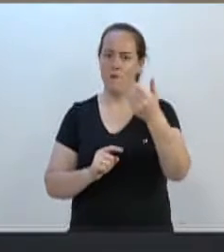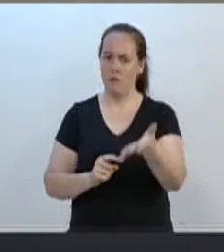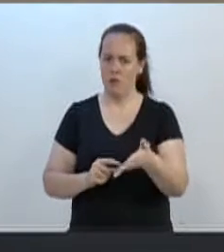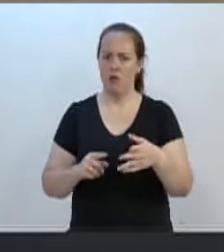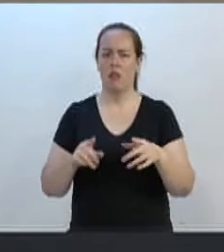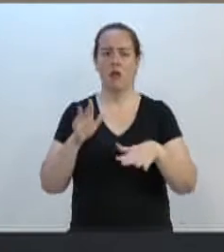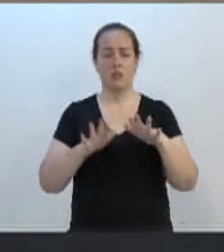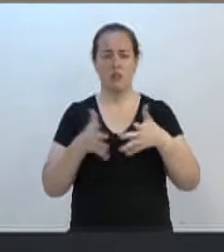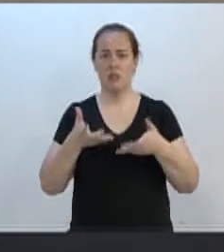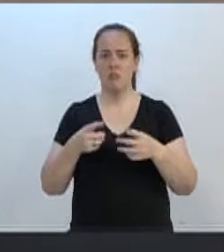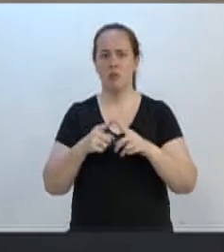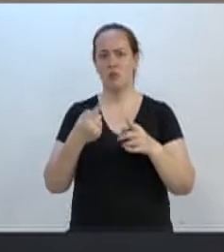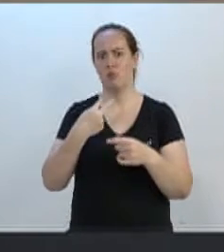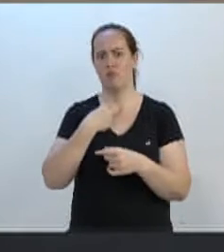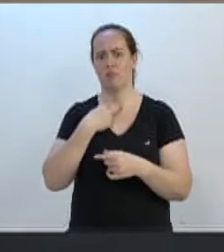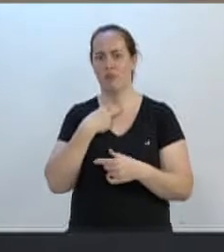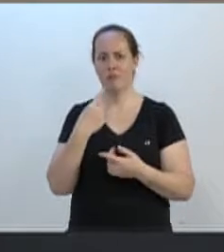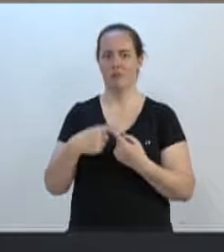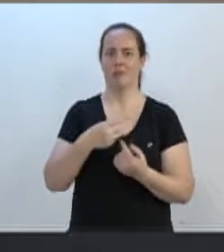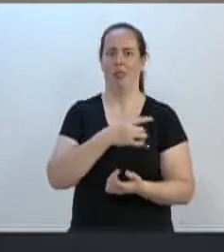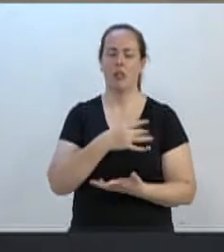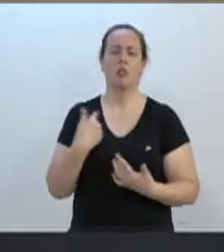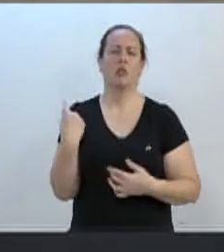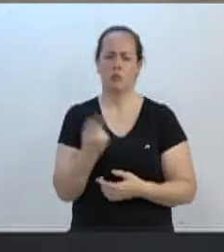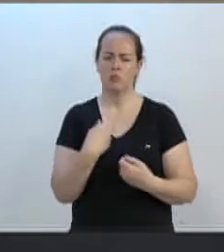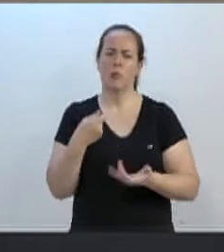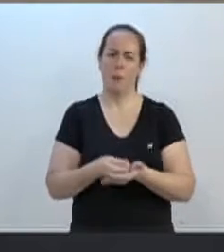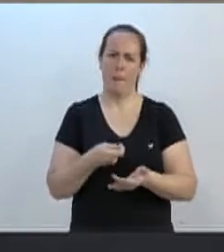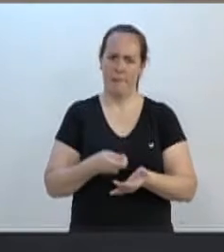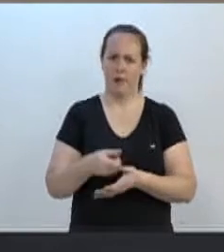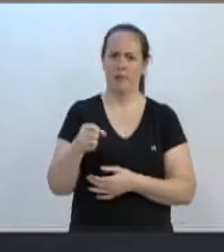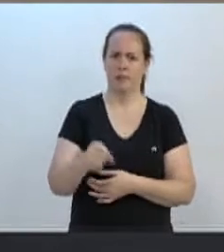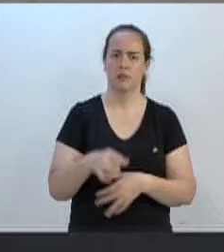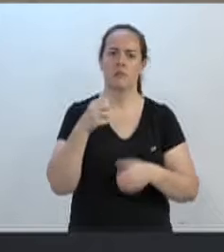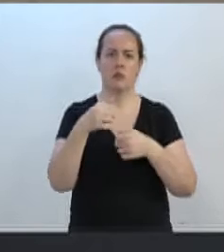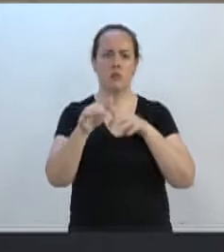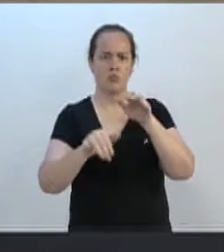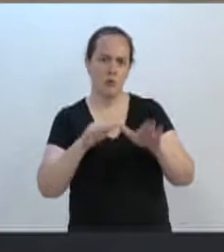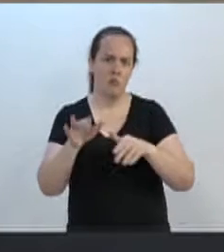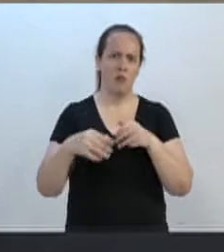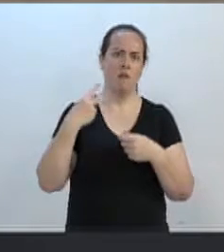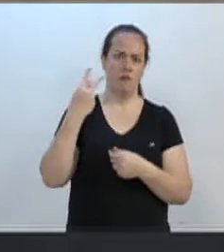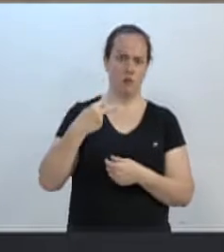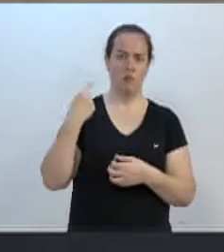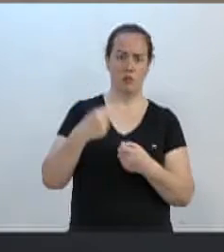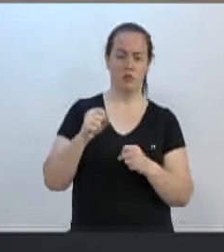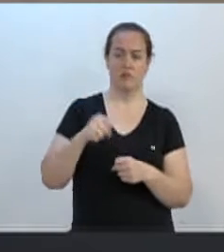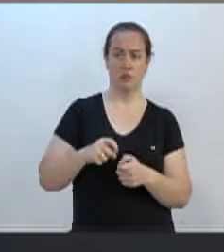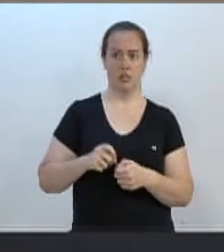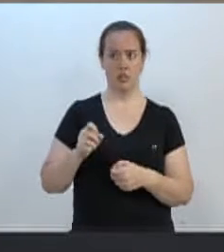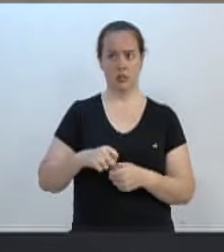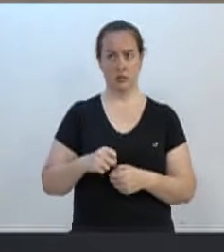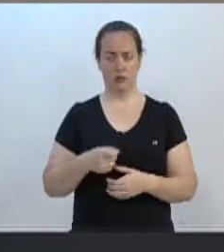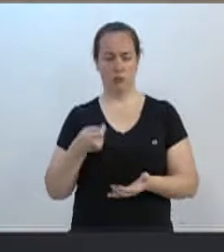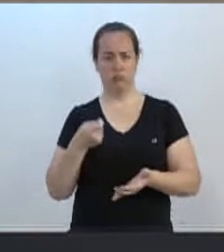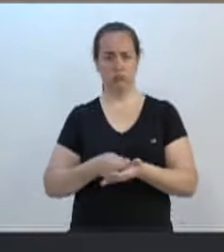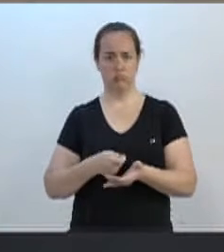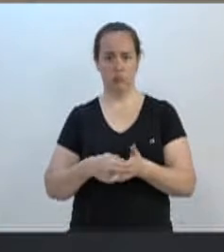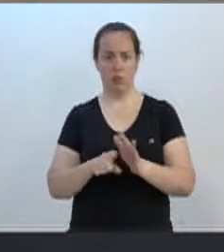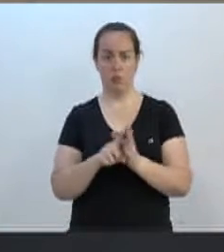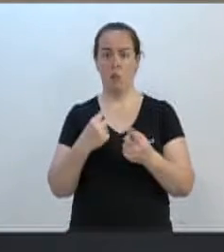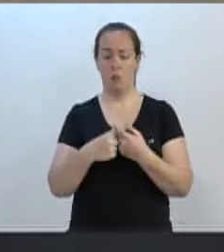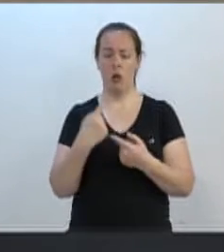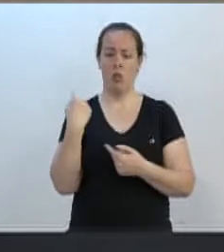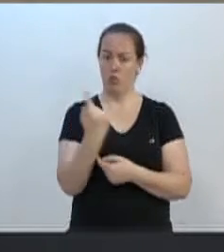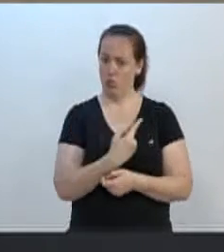muitas vezes não pode porque tem um pouco de medo. Então, nós temos que sim, cobrar esta Casa Legislativa, chamar inclusive outros vereadores, para fazer sim se cumprir a lei, porque nós aqui votamos